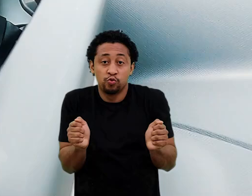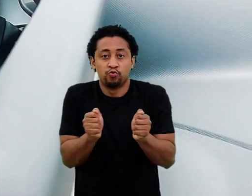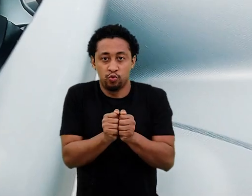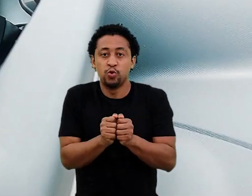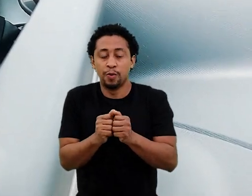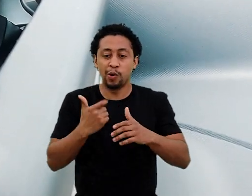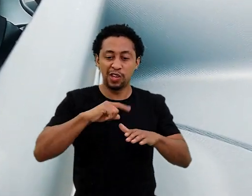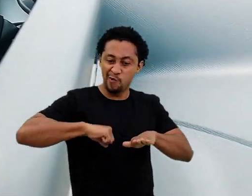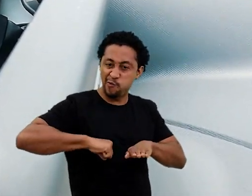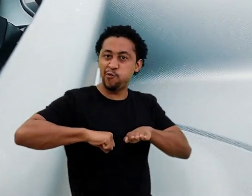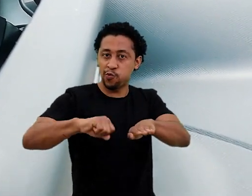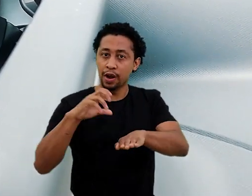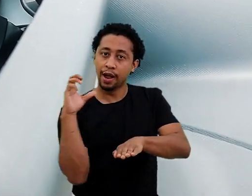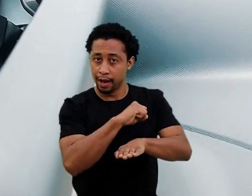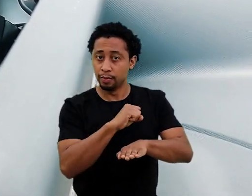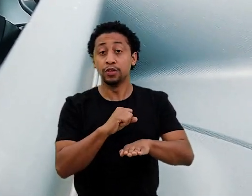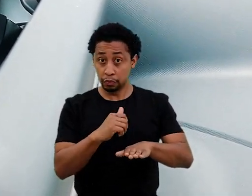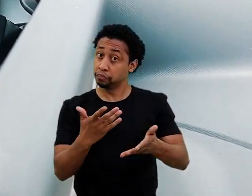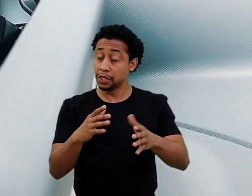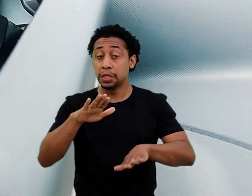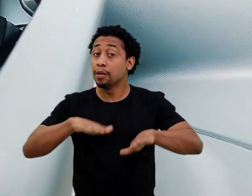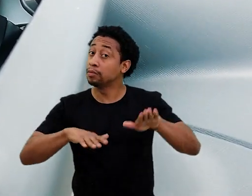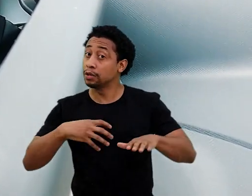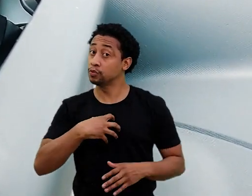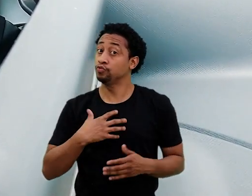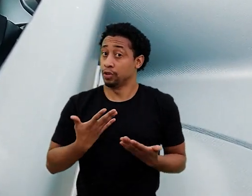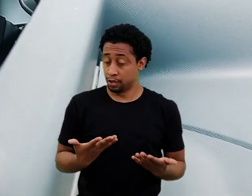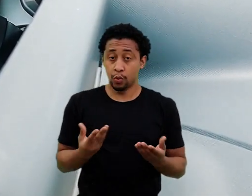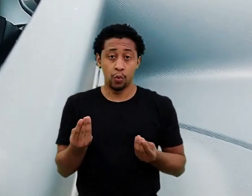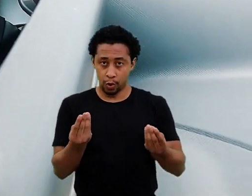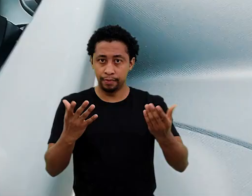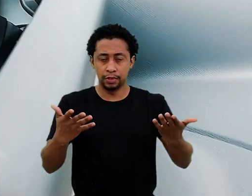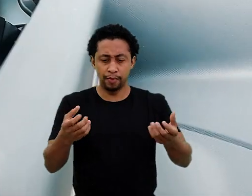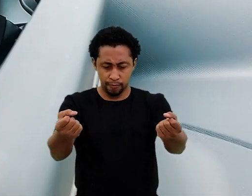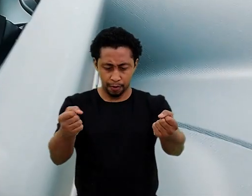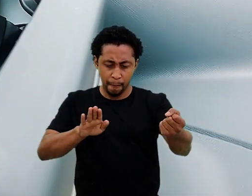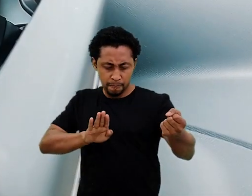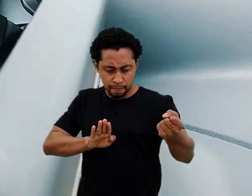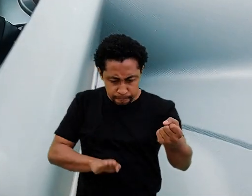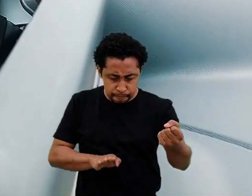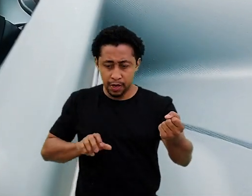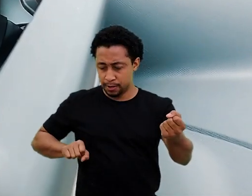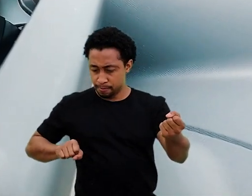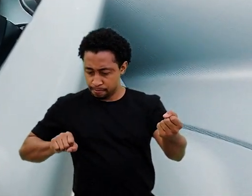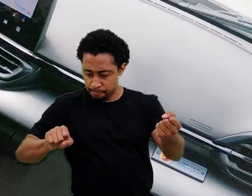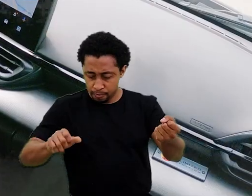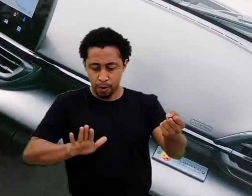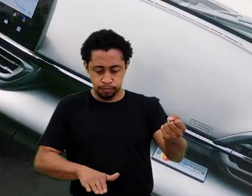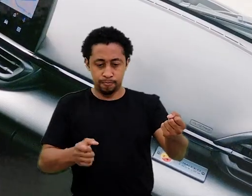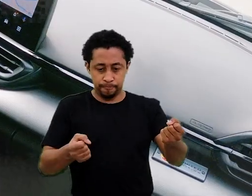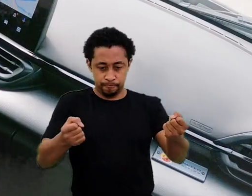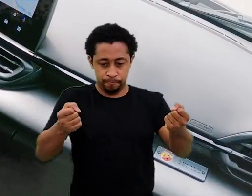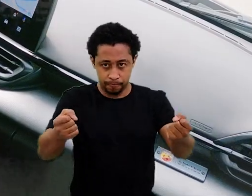esse sistema é você ter uma variação quase infinita de perfis, né, de acionamento, tanto do levante quanto de duração ali das válvulas, né? Ou seja,